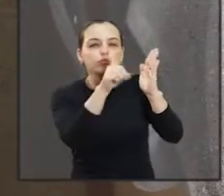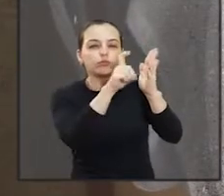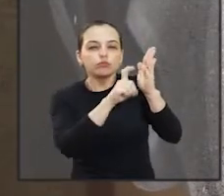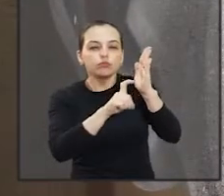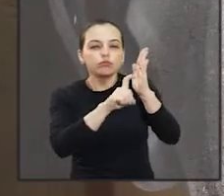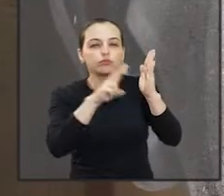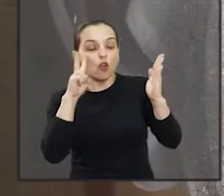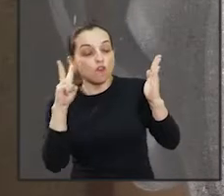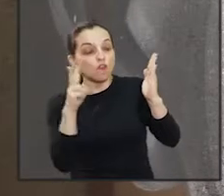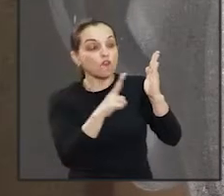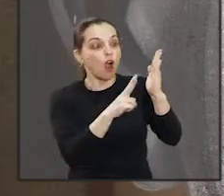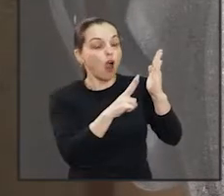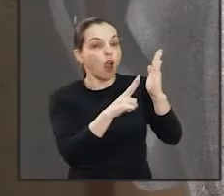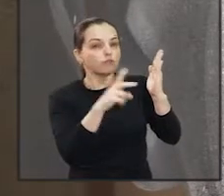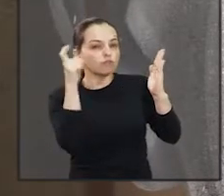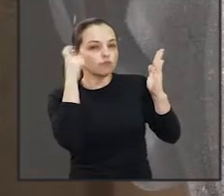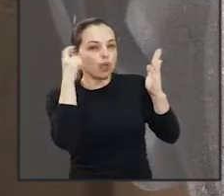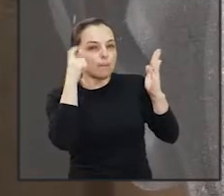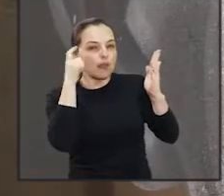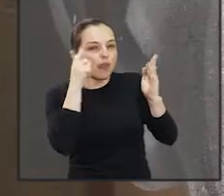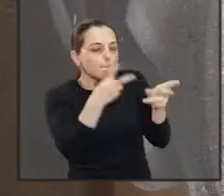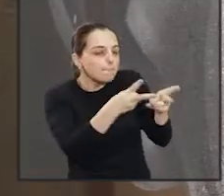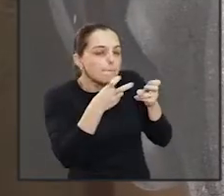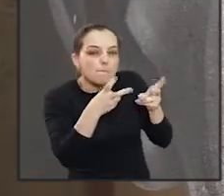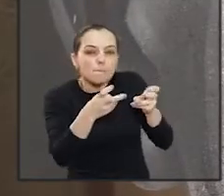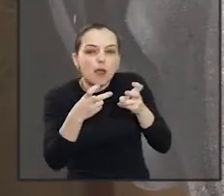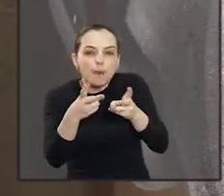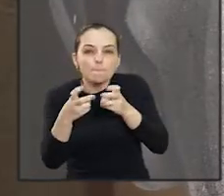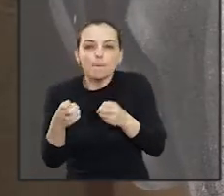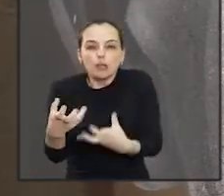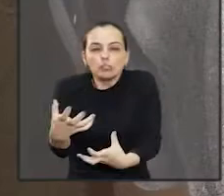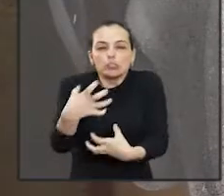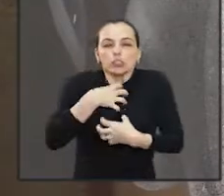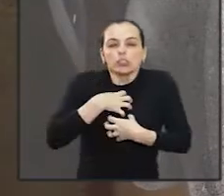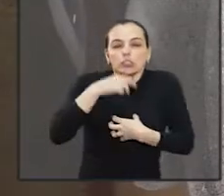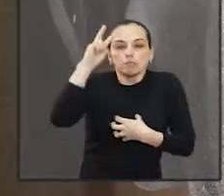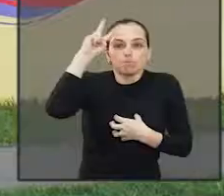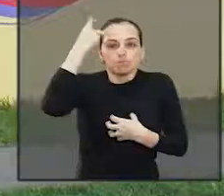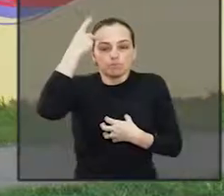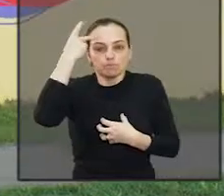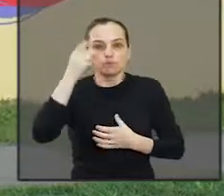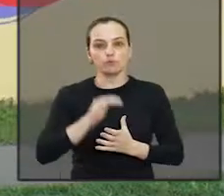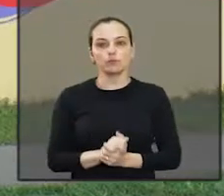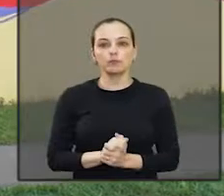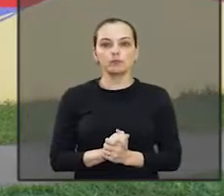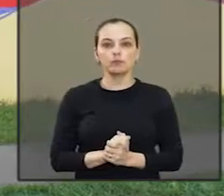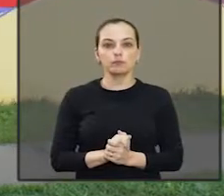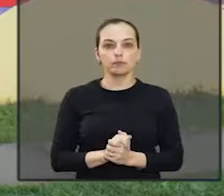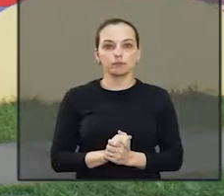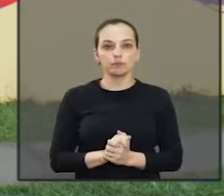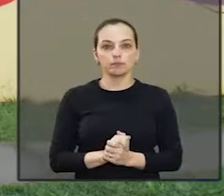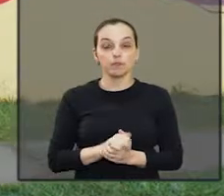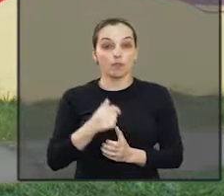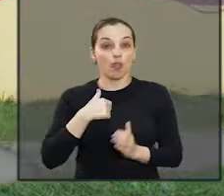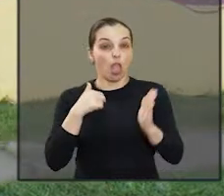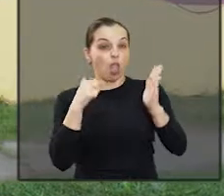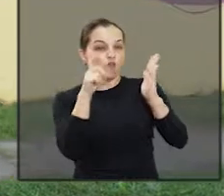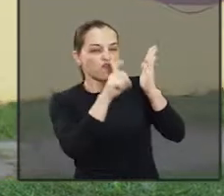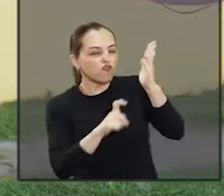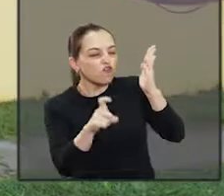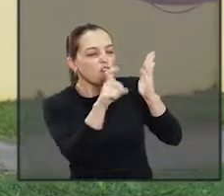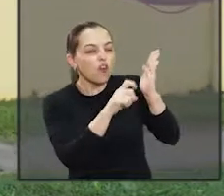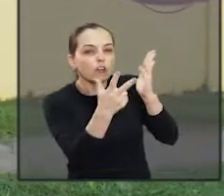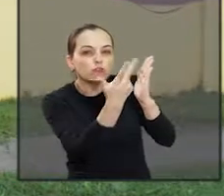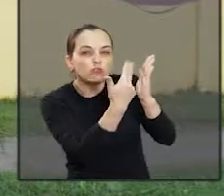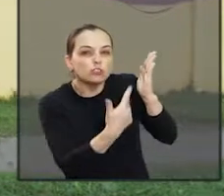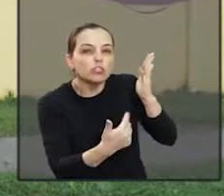eu tento não ficar muito preso a uma linha específica, mas eu tenho um viés assim em comum que é o lance das